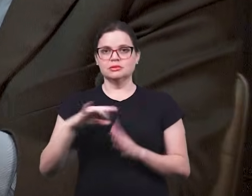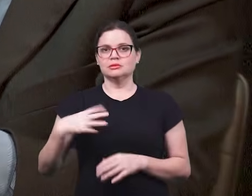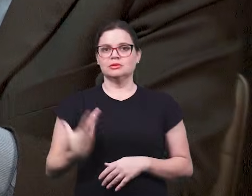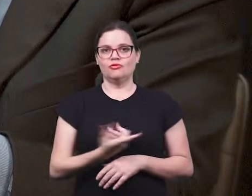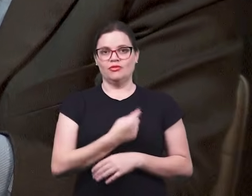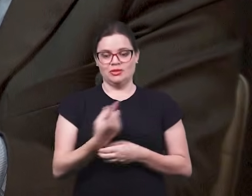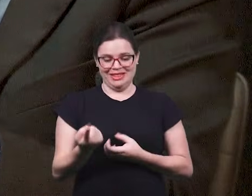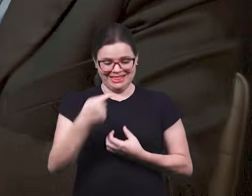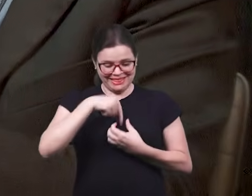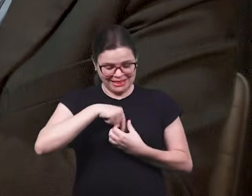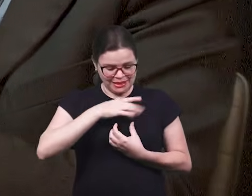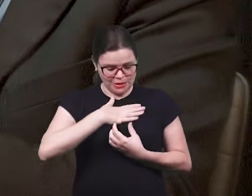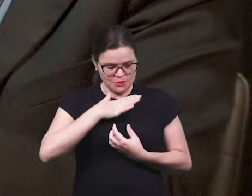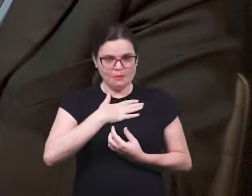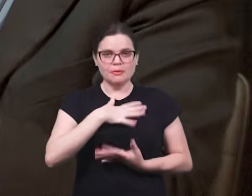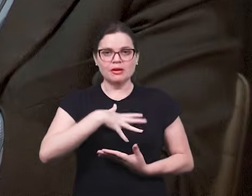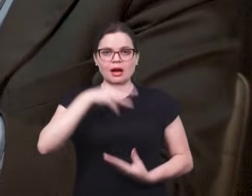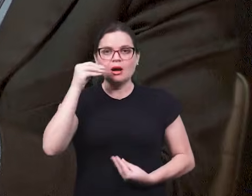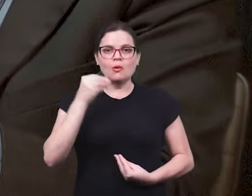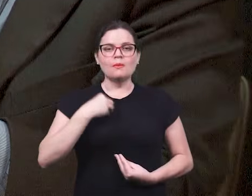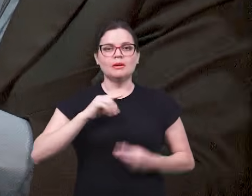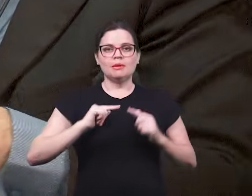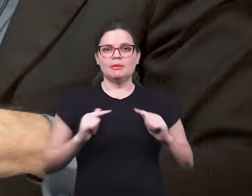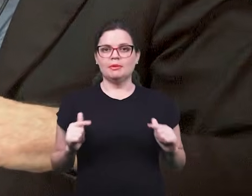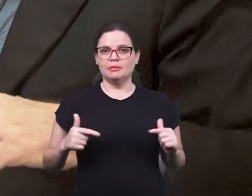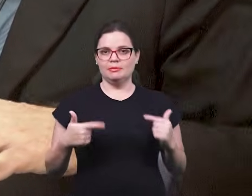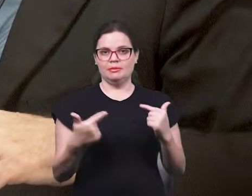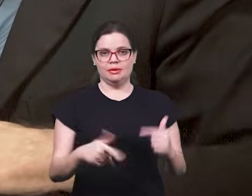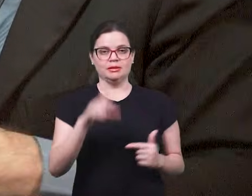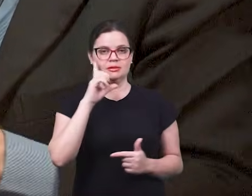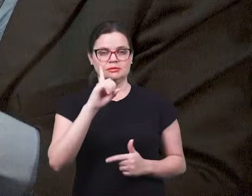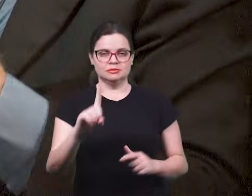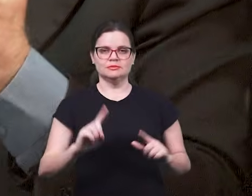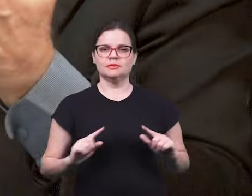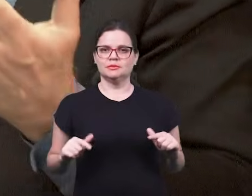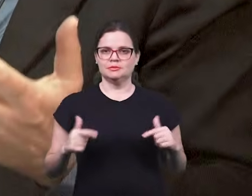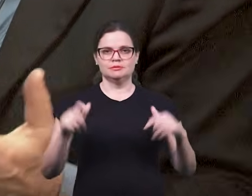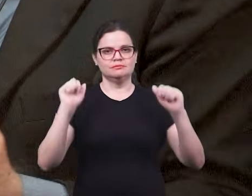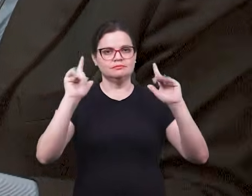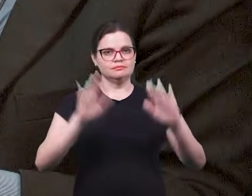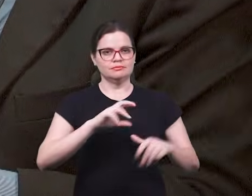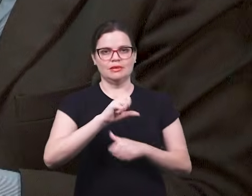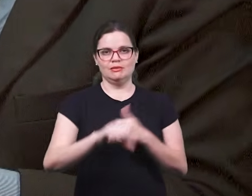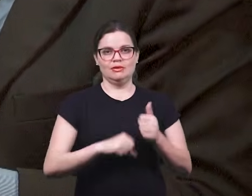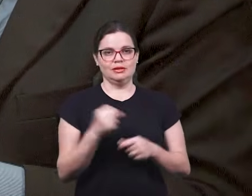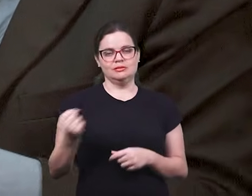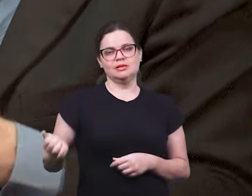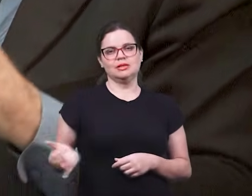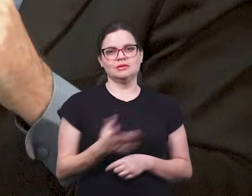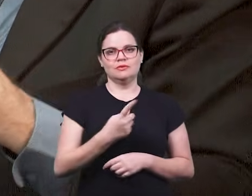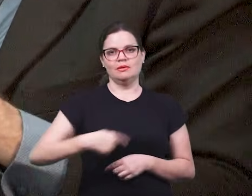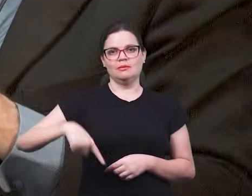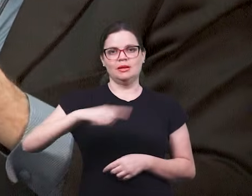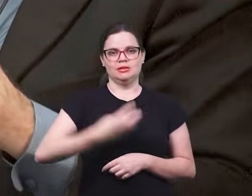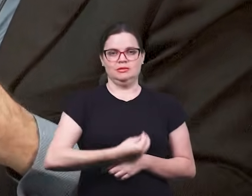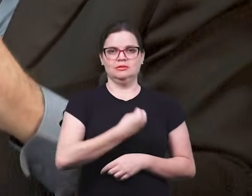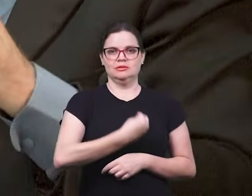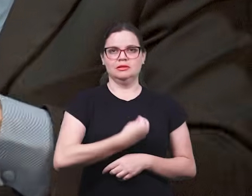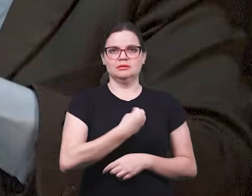no interior que Deus age, que Deus opera, e ali Deus muda a nossa vida, e